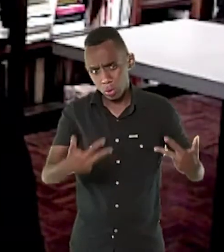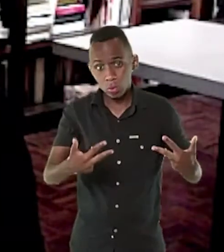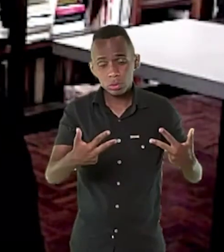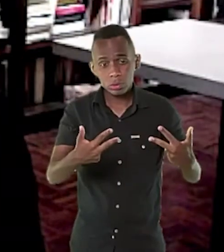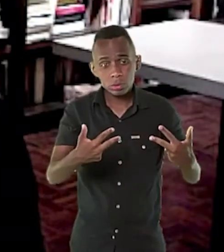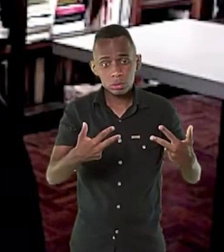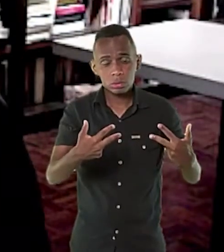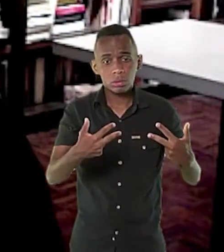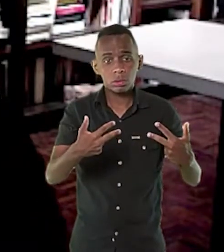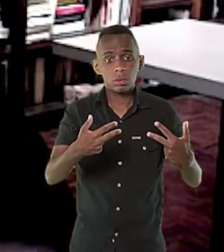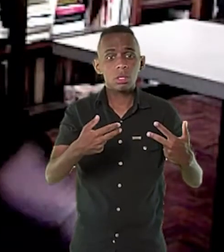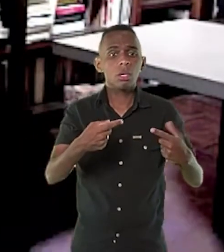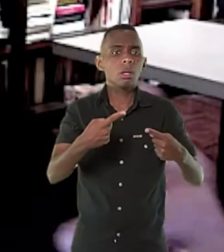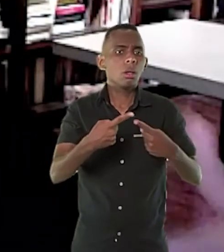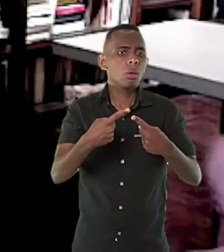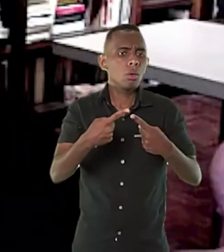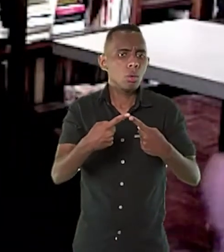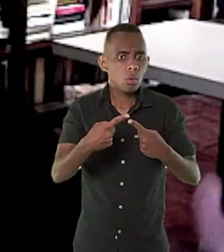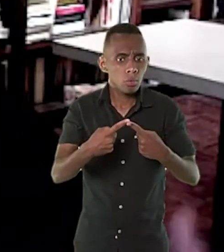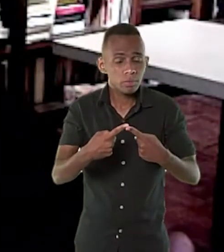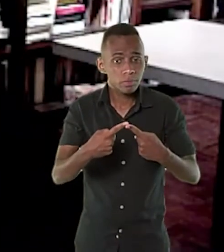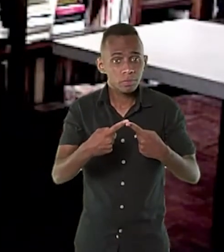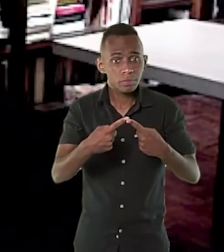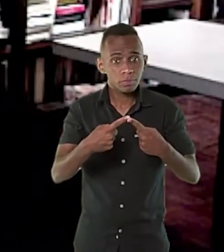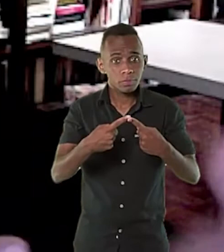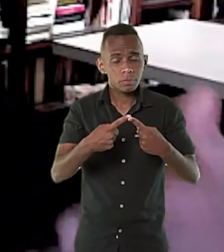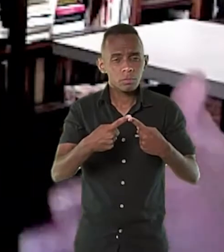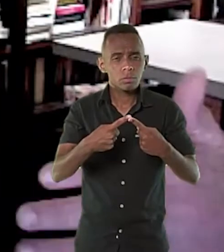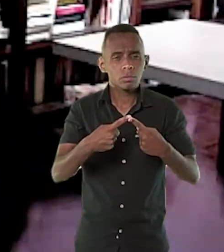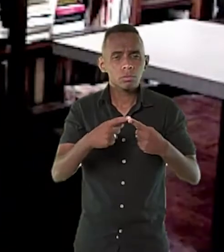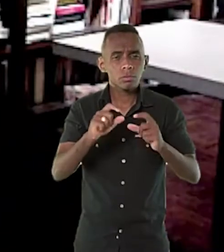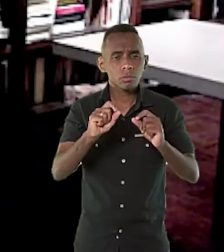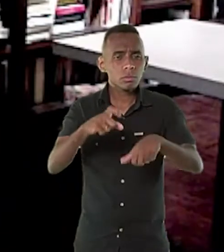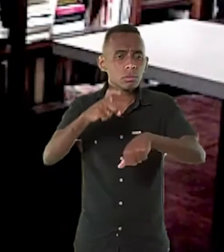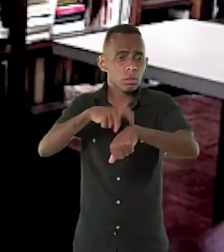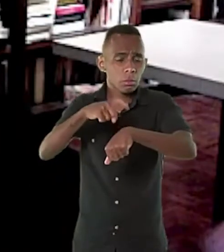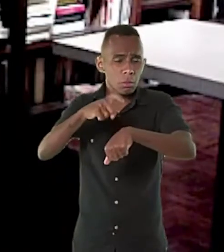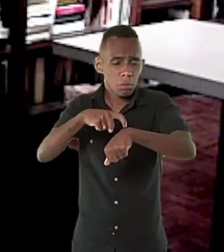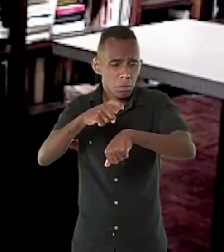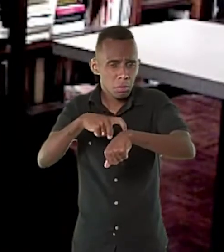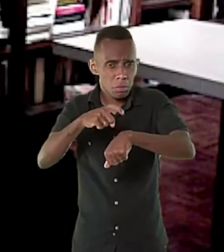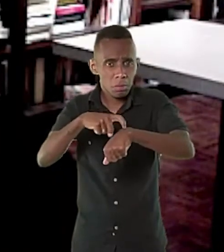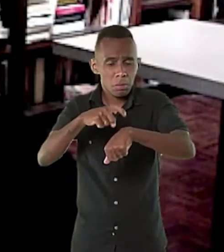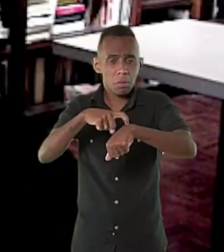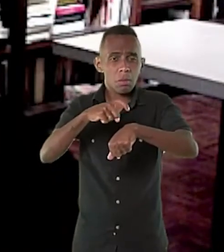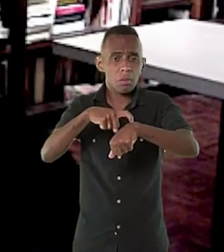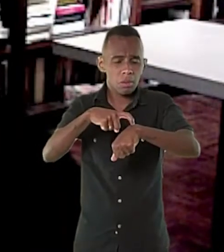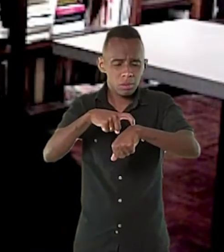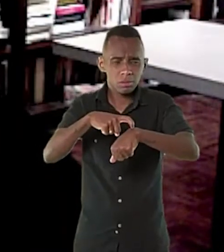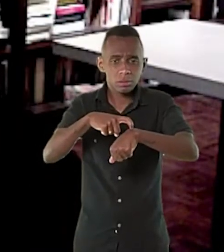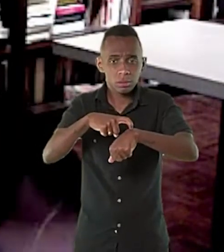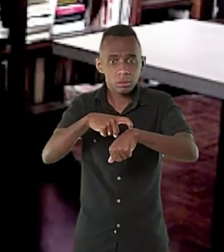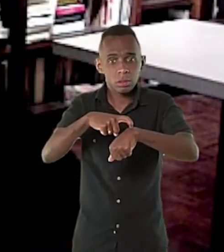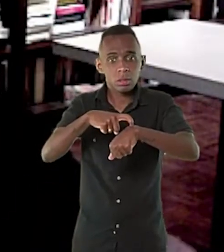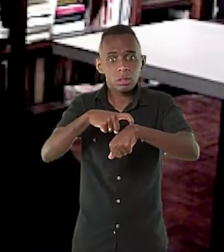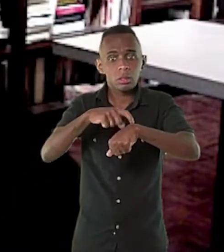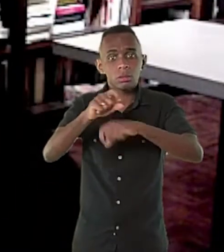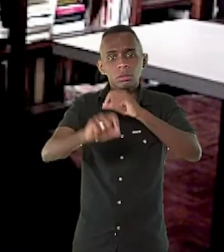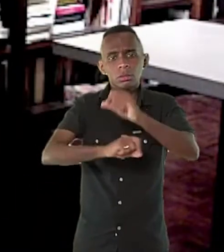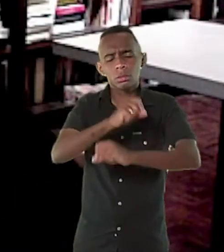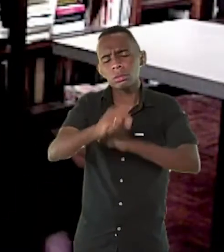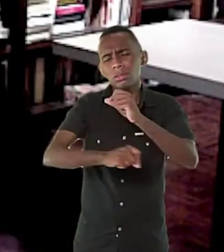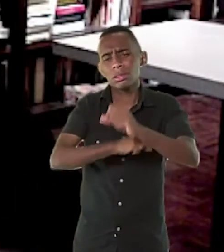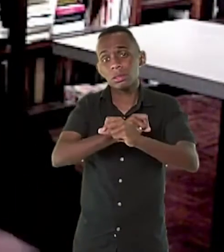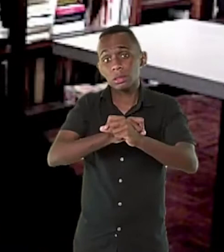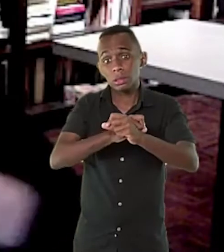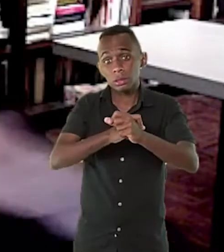nossas bolhas, e numa dinâmica que tende a se acirrar conforme